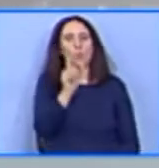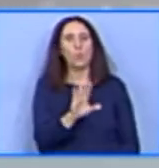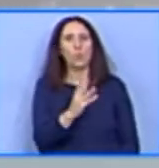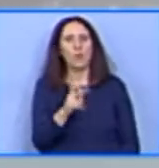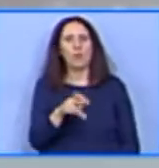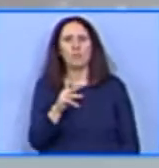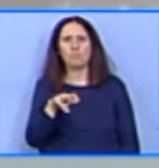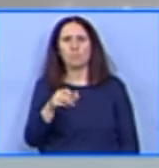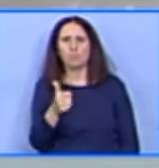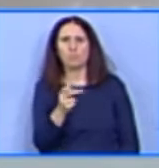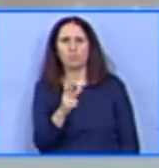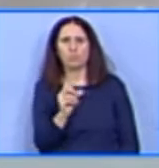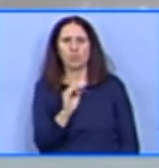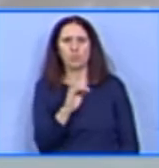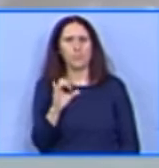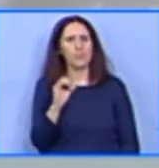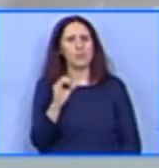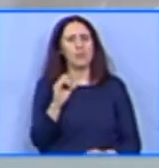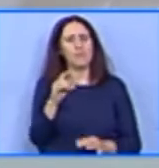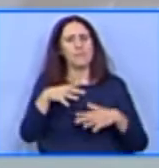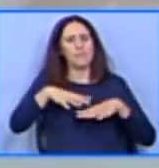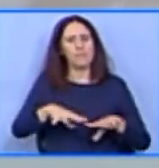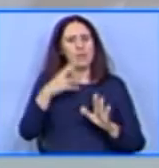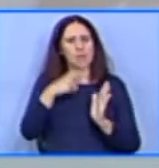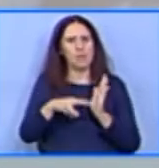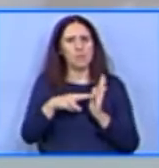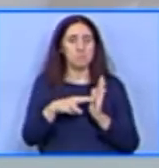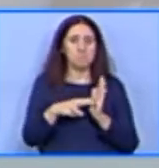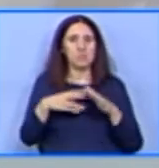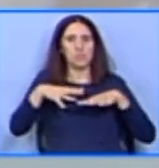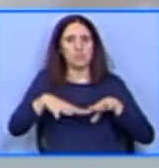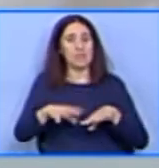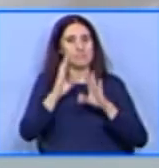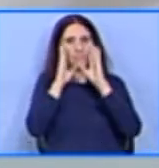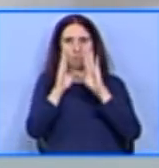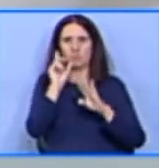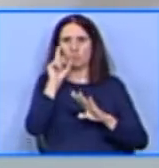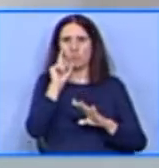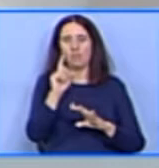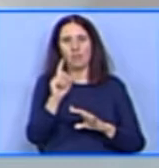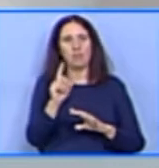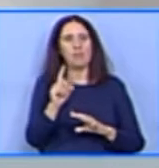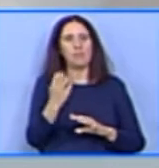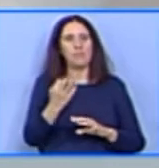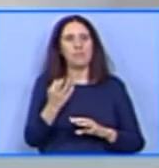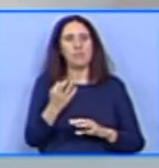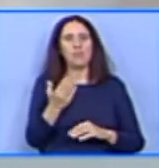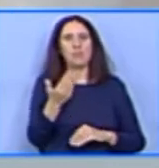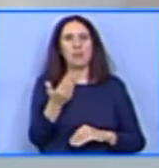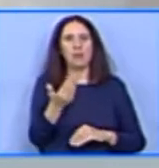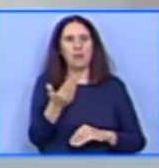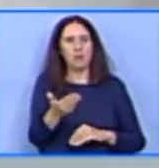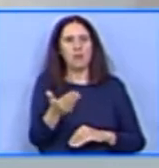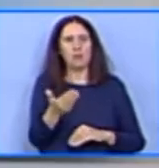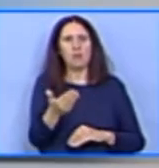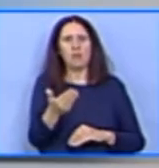férias, muitas vezes as férias acabam por ser, e aí também importa estar atento, um multiplicar da velocidade que já